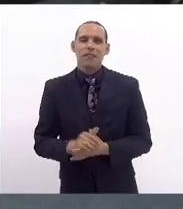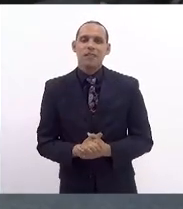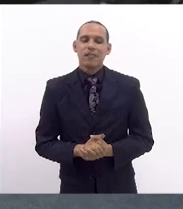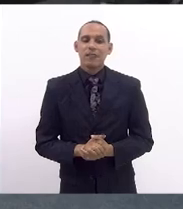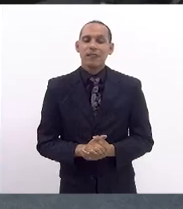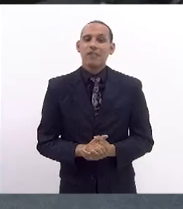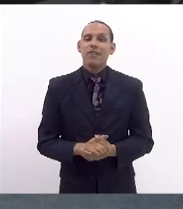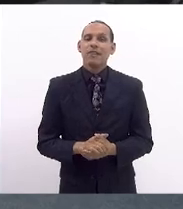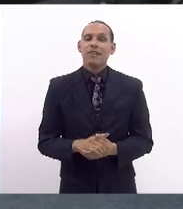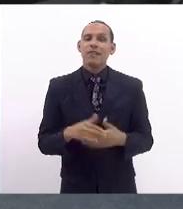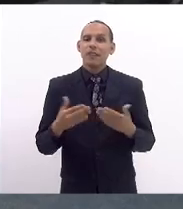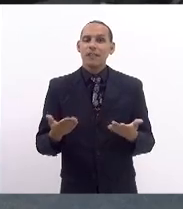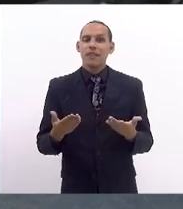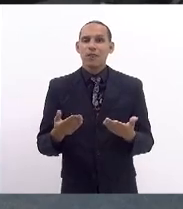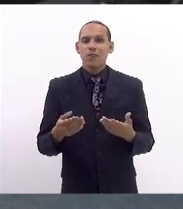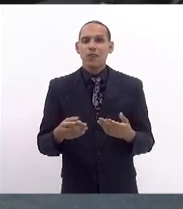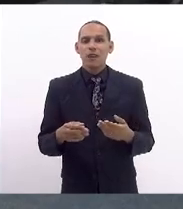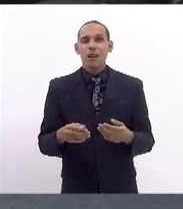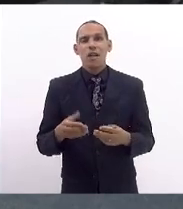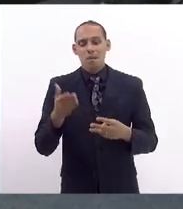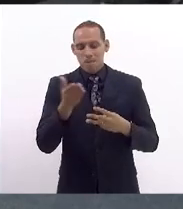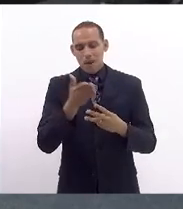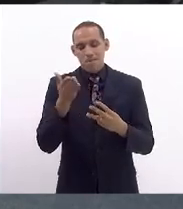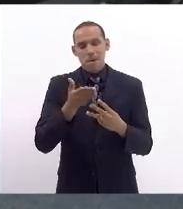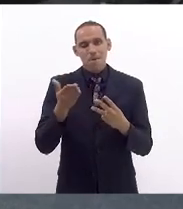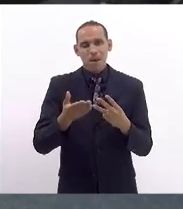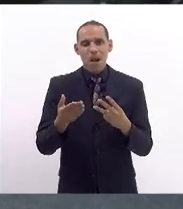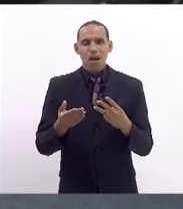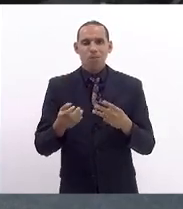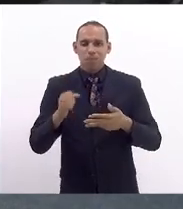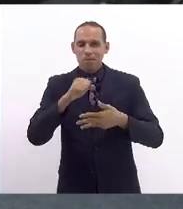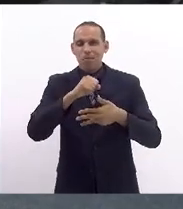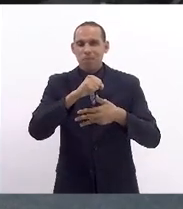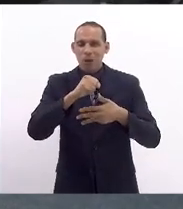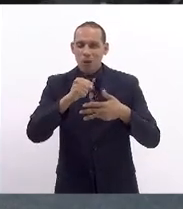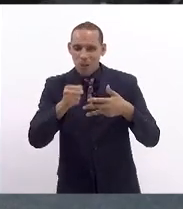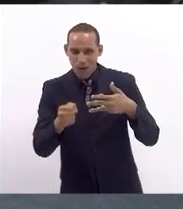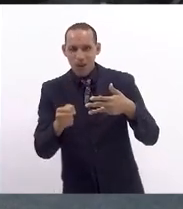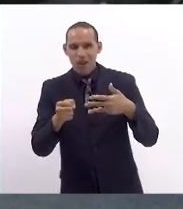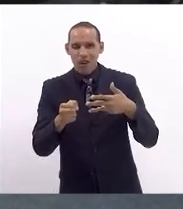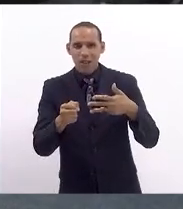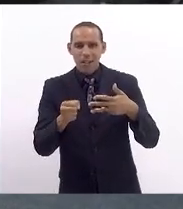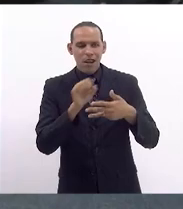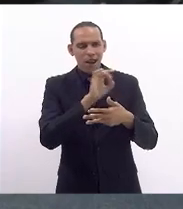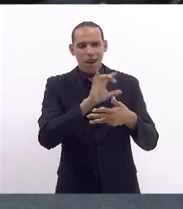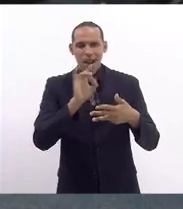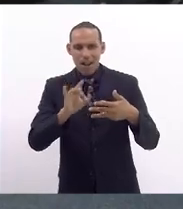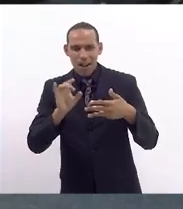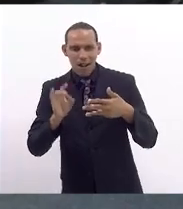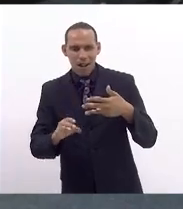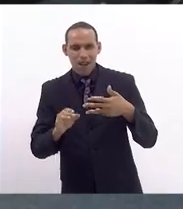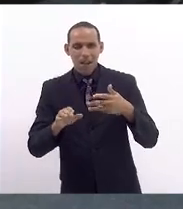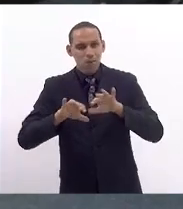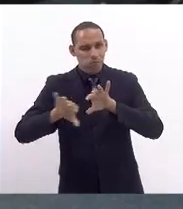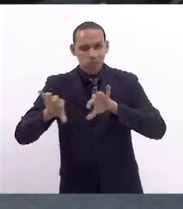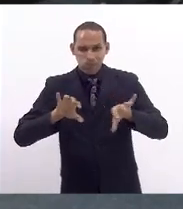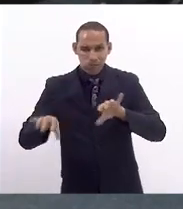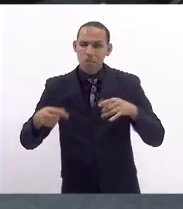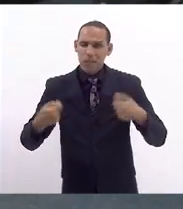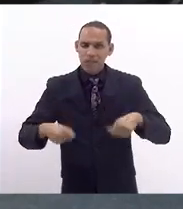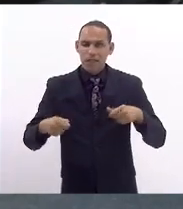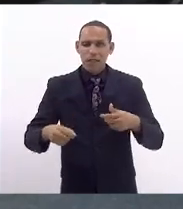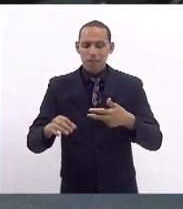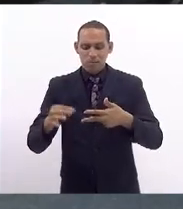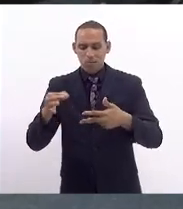elaborou a tripartição dos poderes ele foi muito claro é cada um no seu quadrado ao judiciário